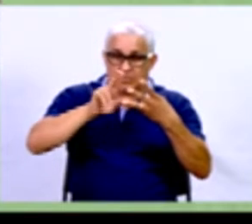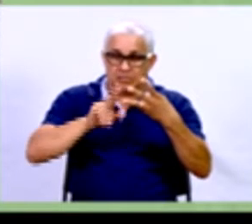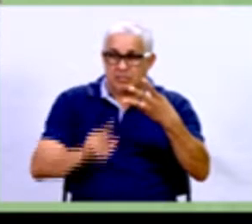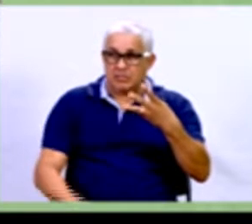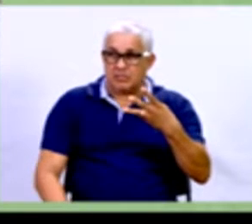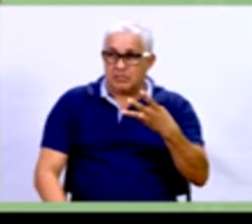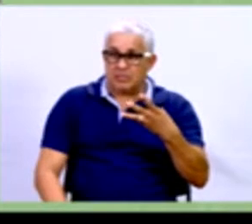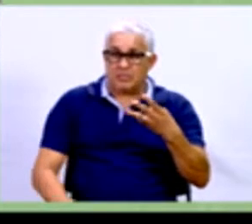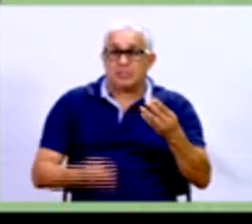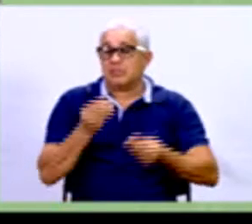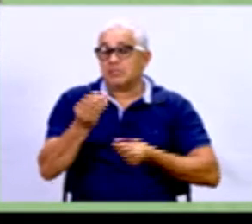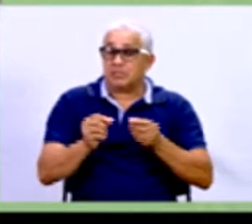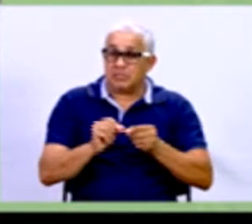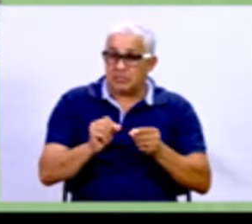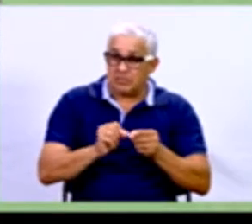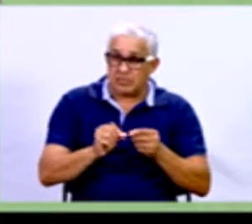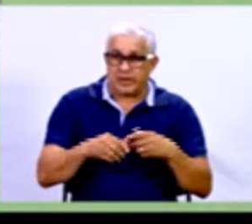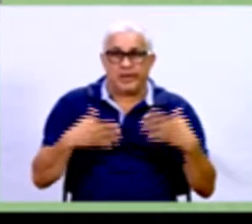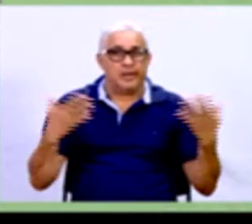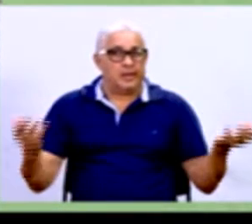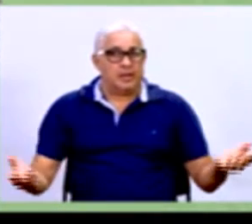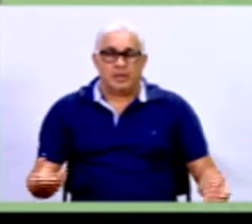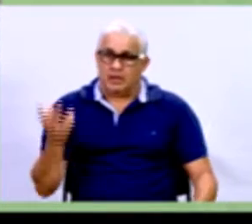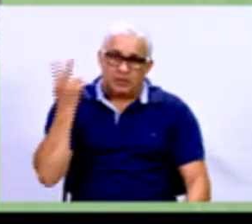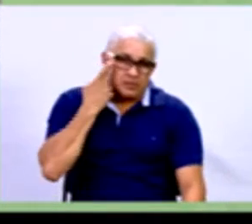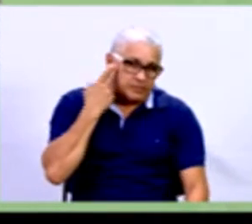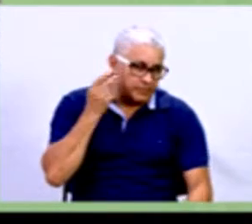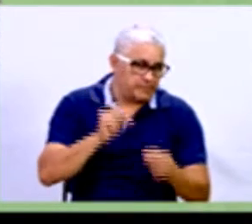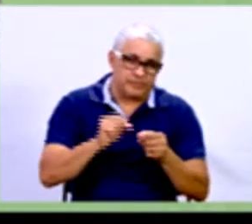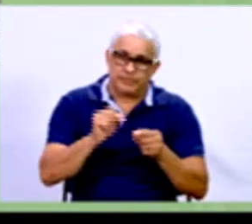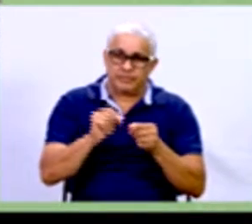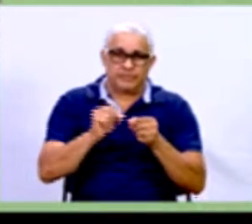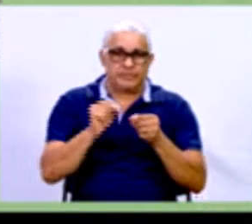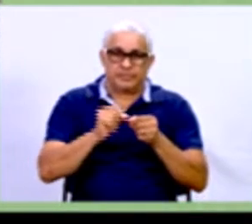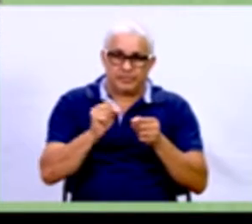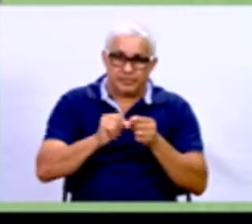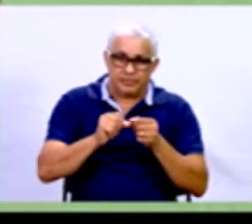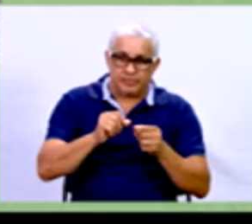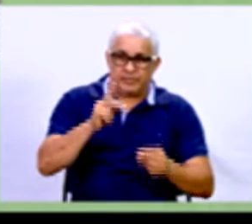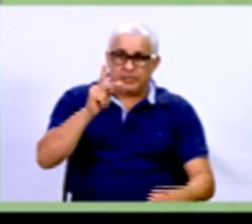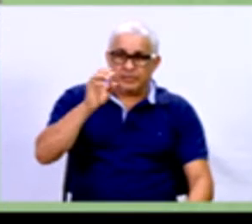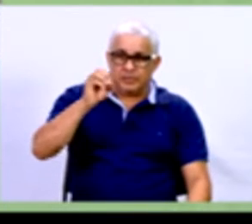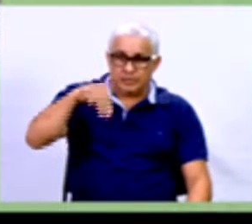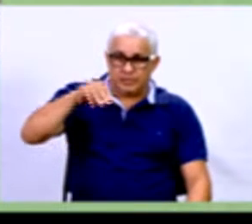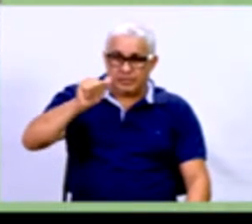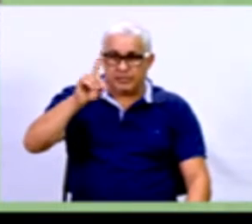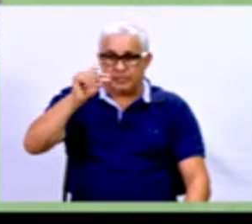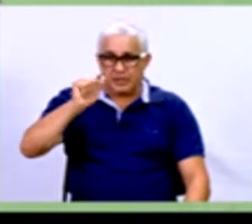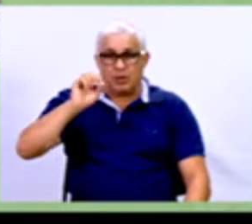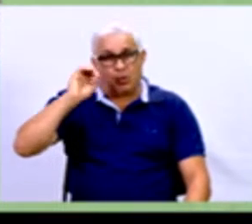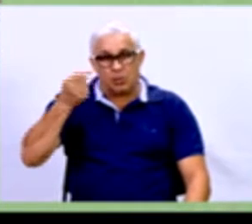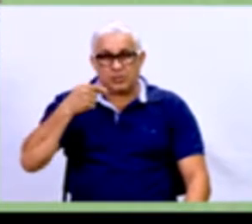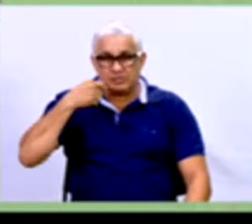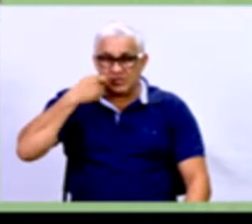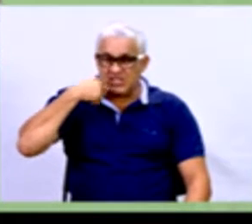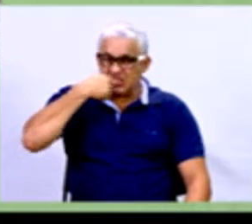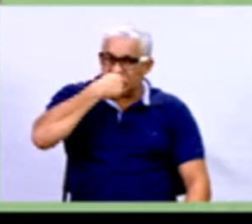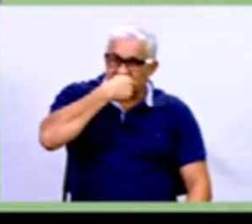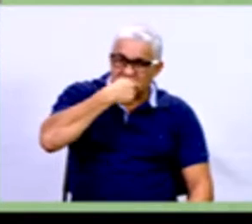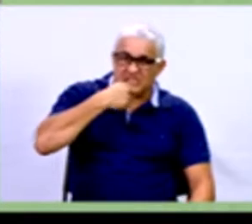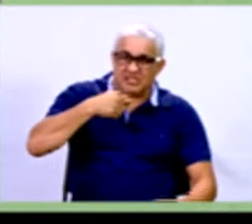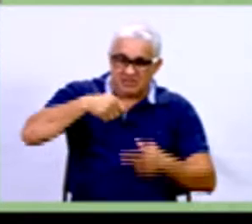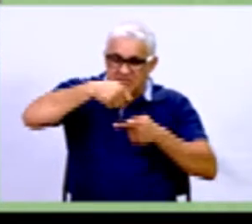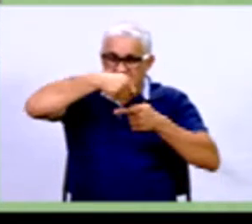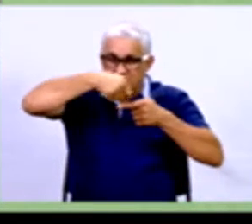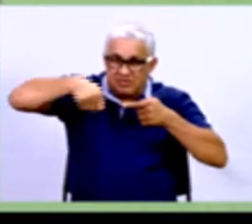E o procedimento, professora, é muito comum fazer isso. Passar pomada, creme dental. Não, não é isso que